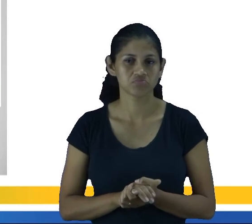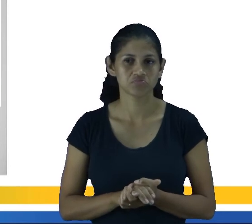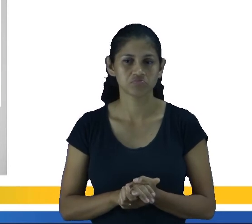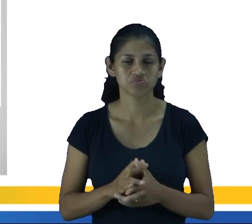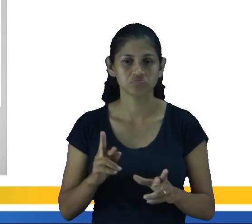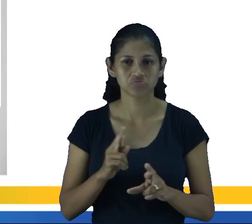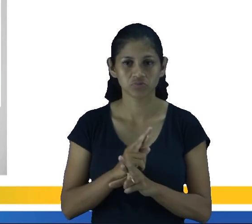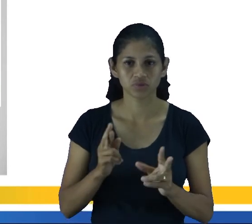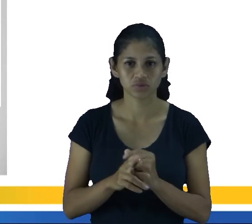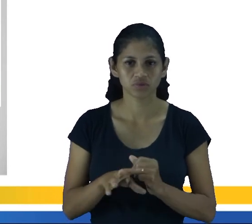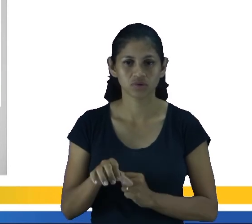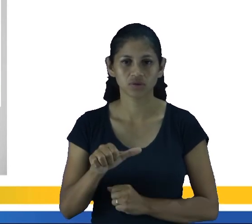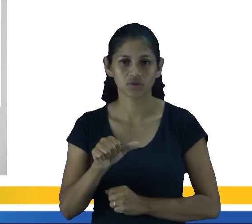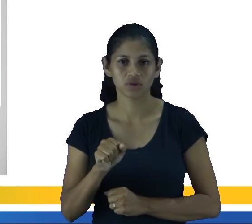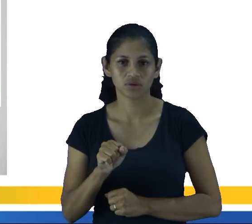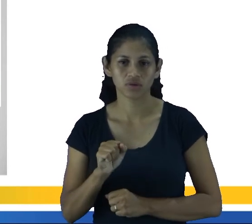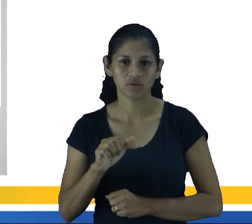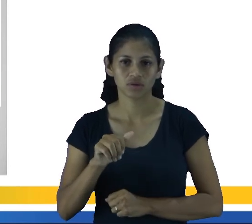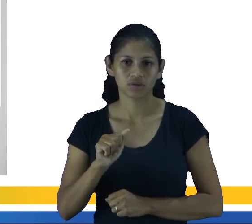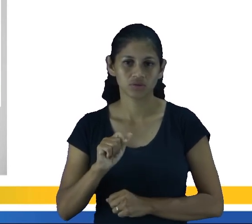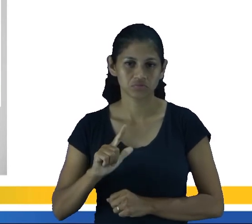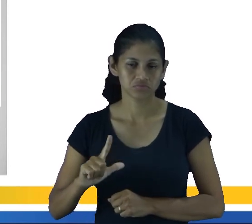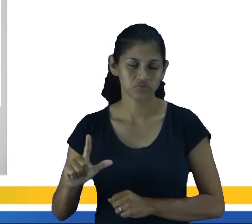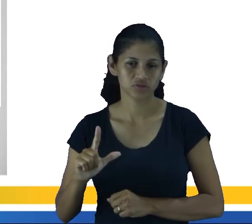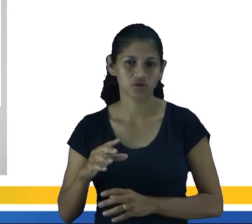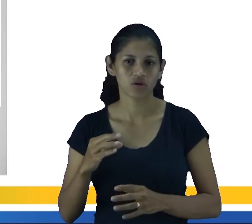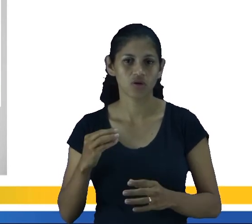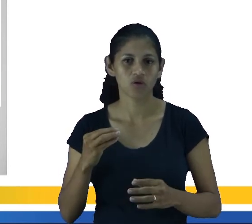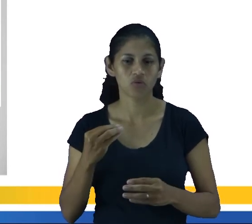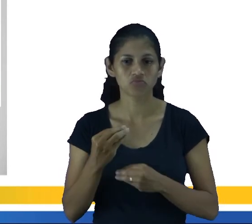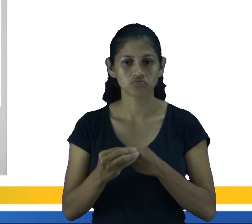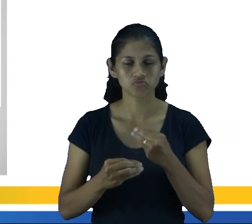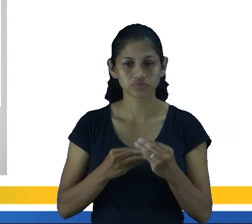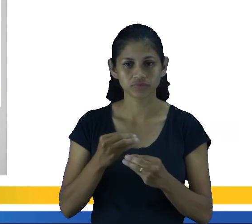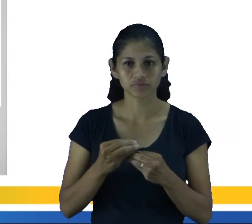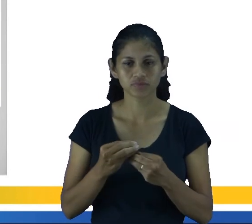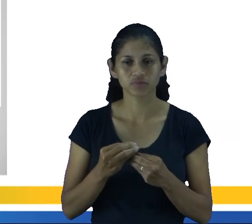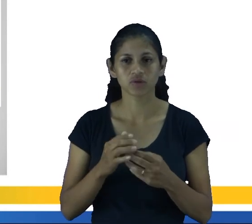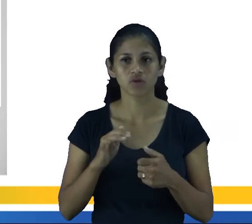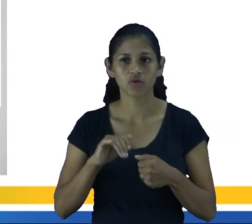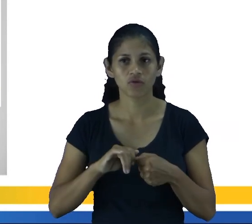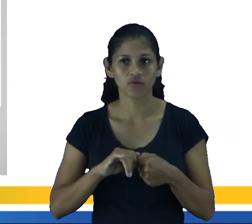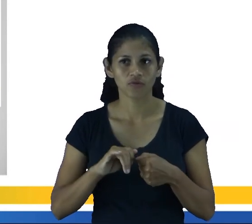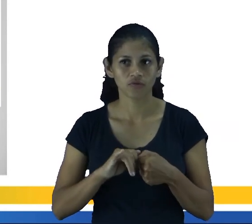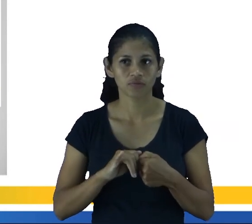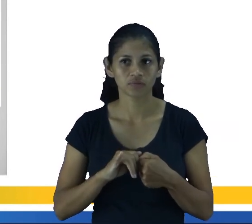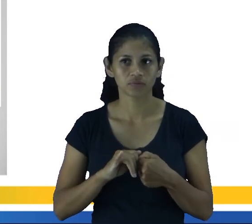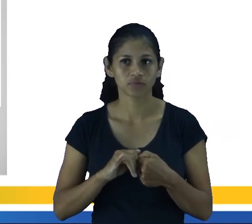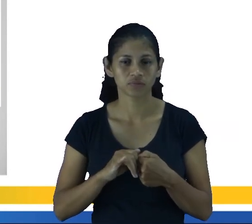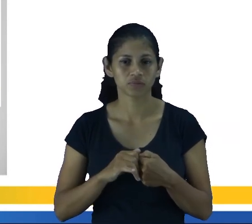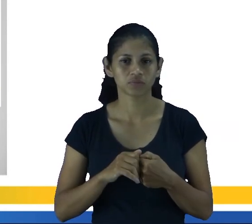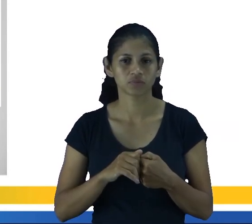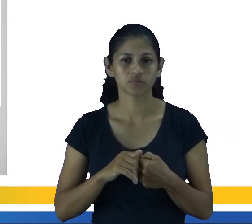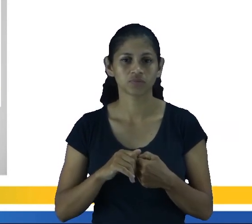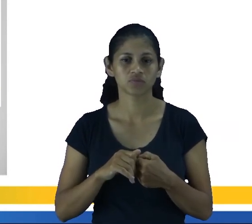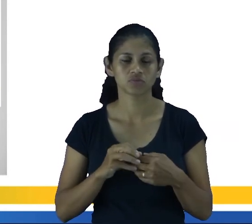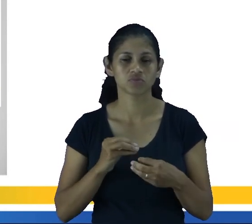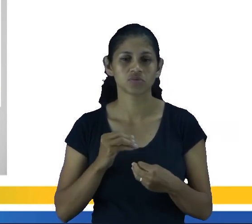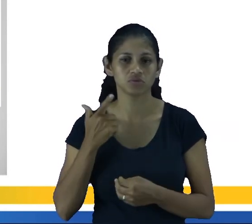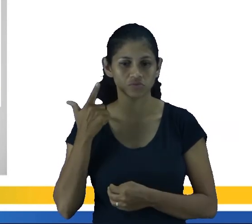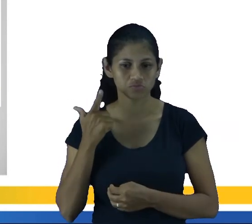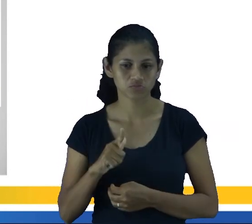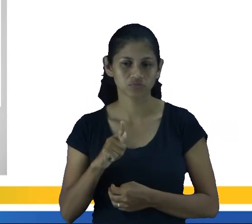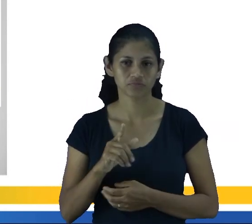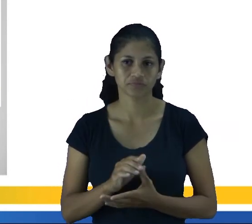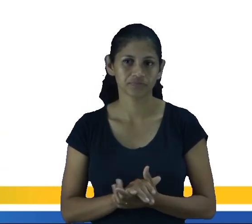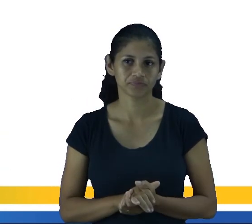demais são fixos. Então, se formou o quê? Uma formação ou uma substância mais volátil, a reação ela vai